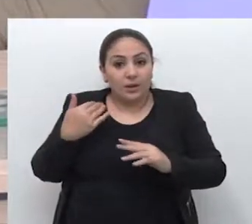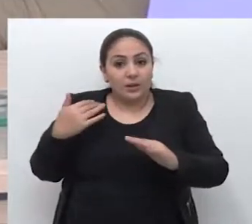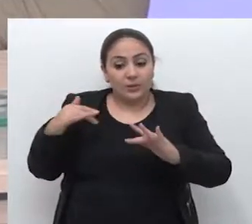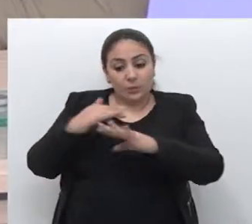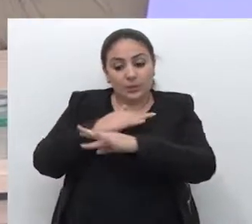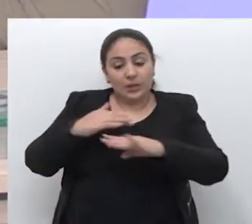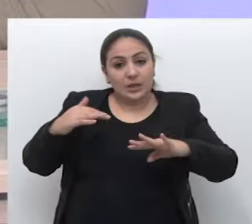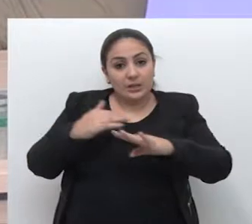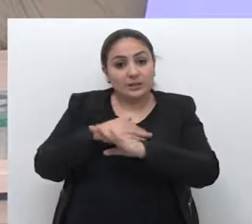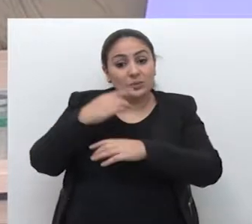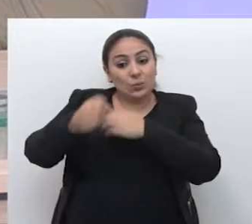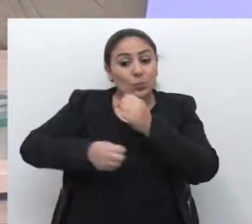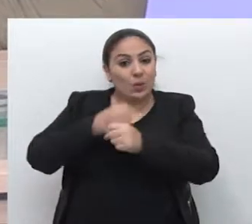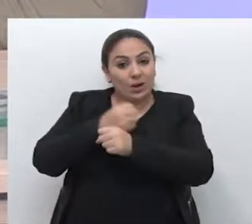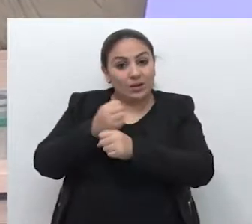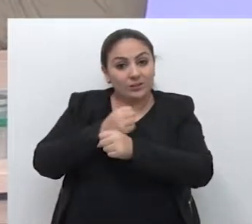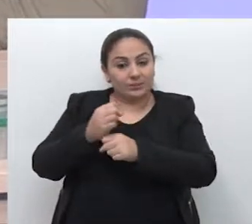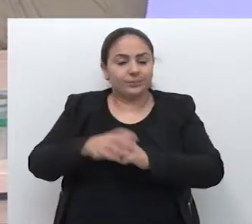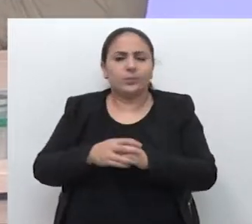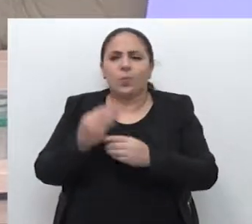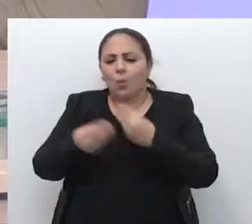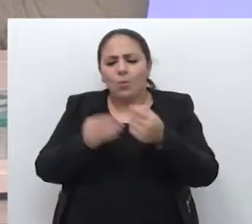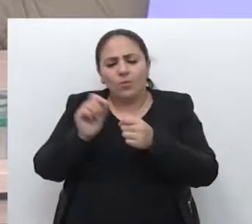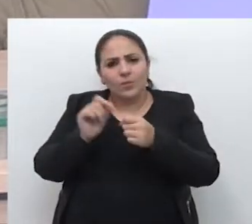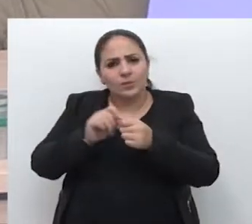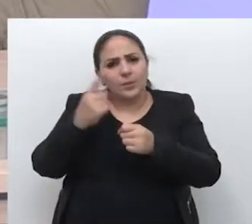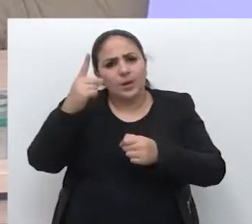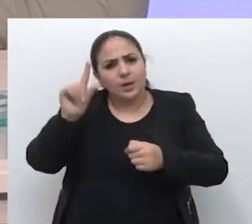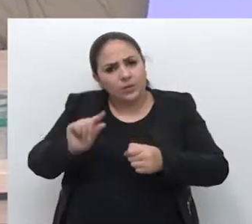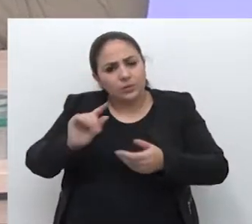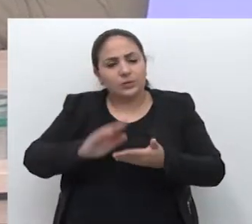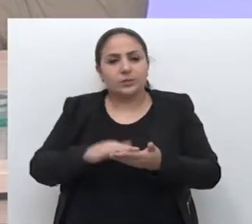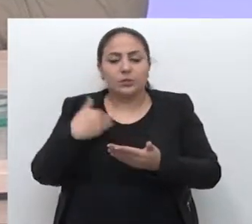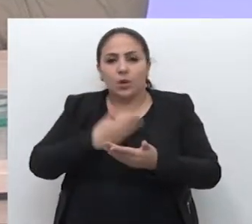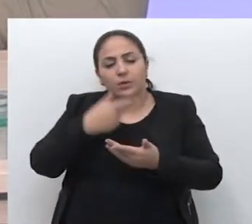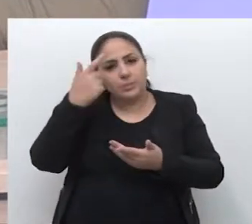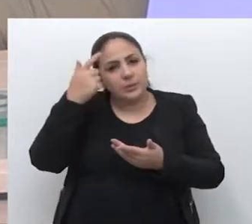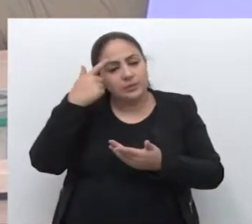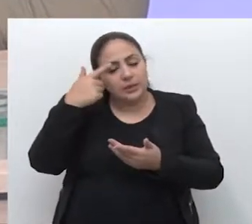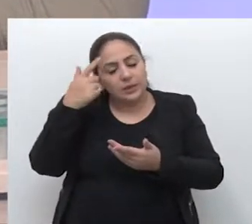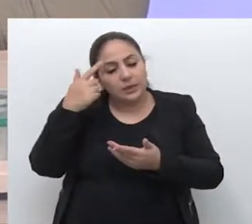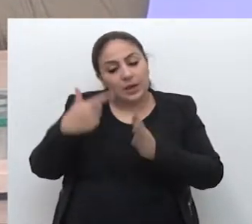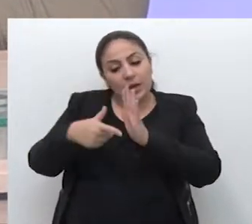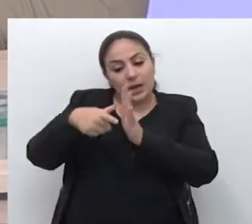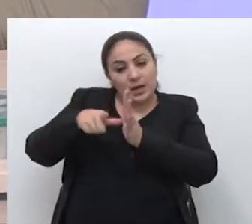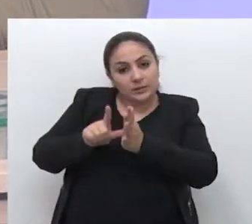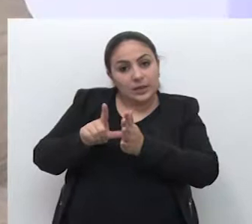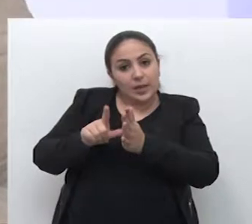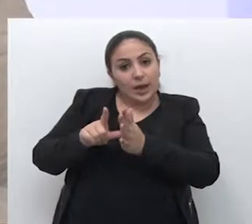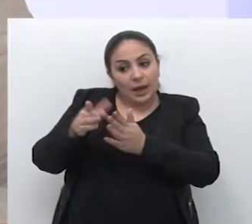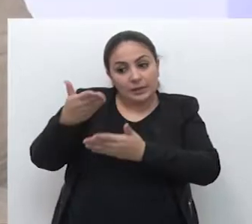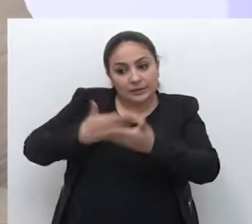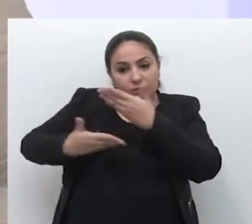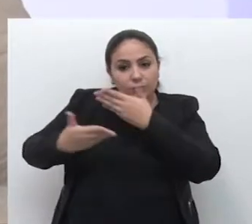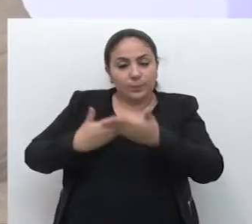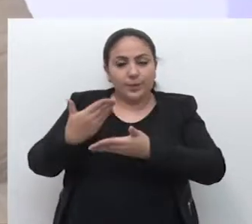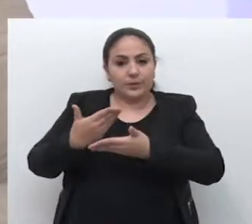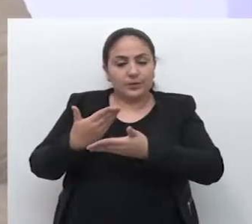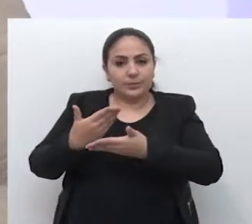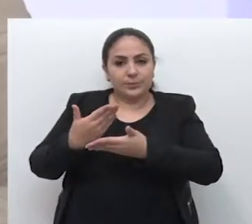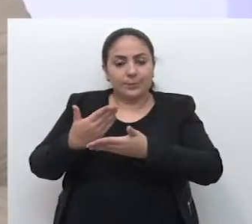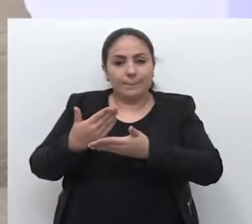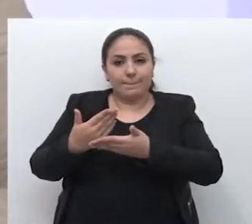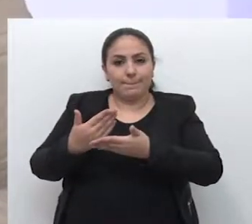Então, o que fazer para reduzir? Então, a gente tem aí que pensar desde a questão do pré-atendimento, né? Desde a questão